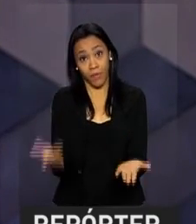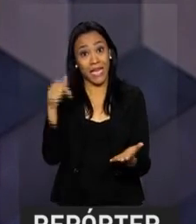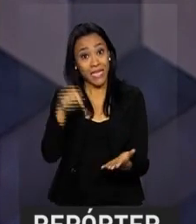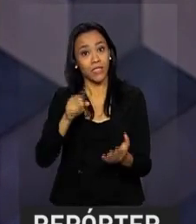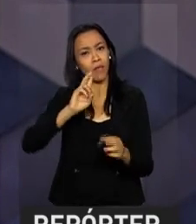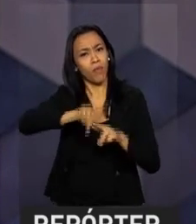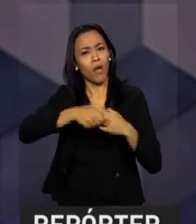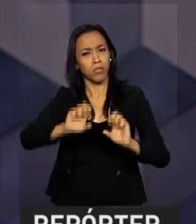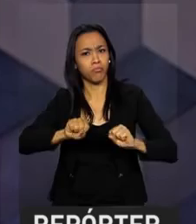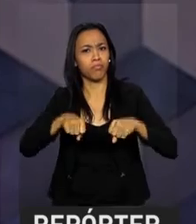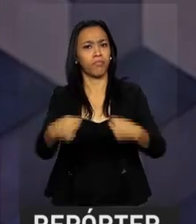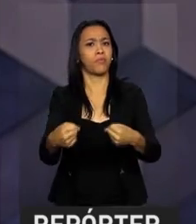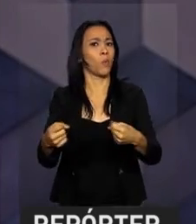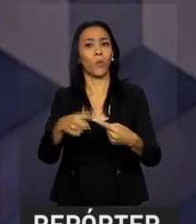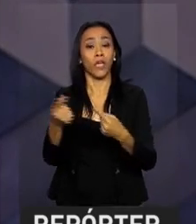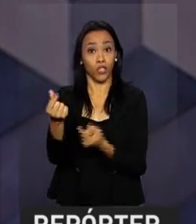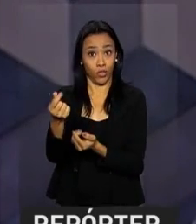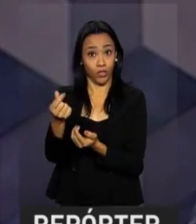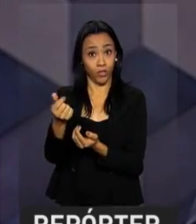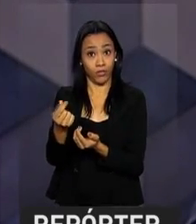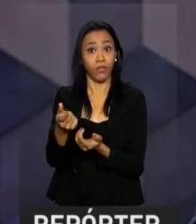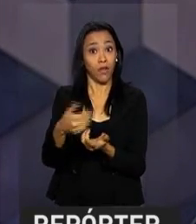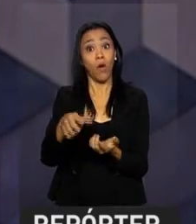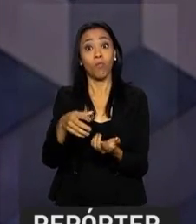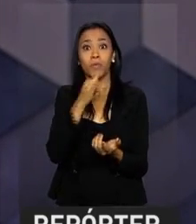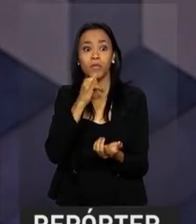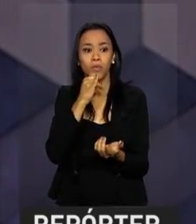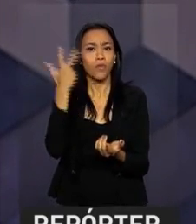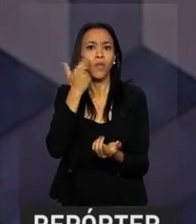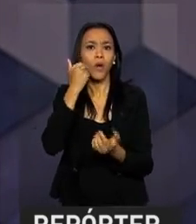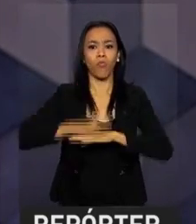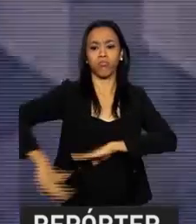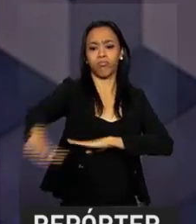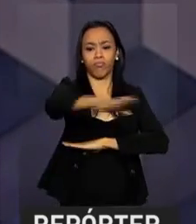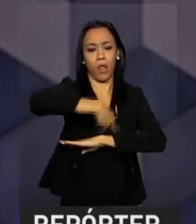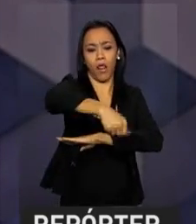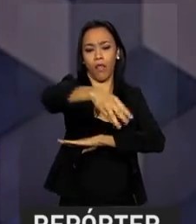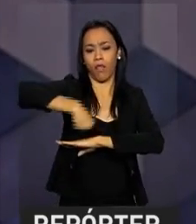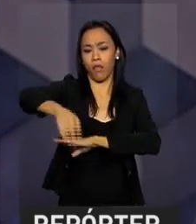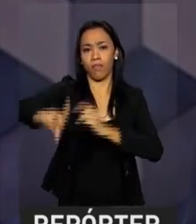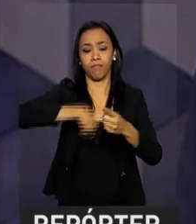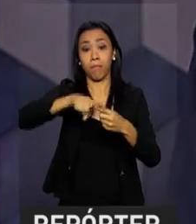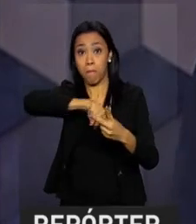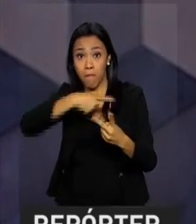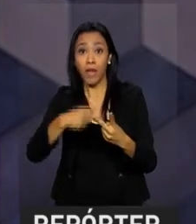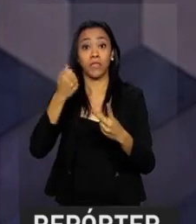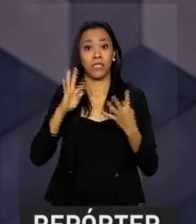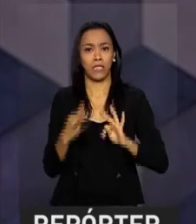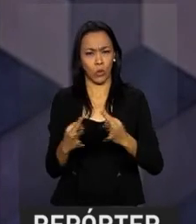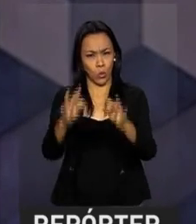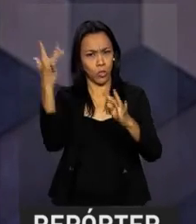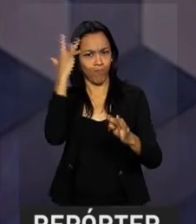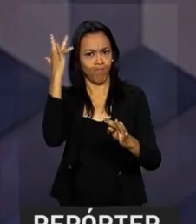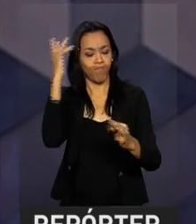da combinação de termos recursos naturais disponíveis em abundância, tecnologia de ponta,